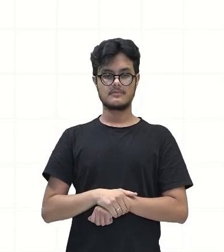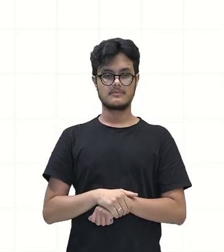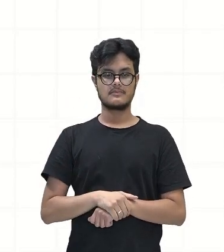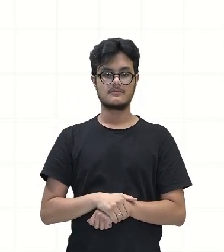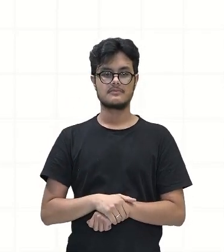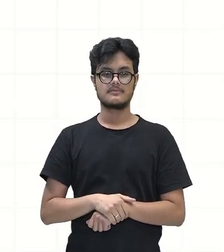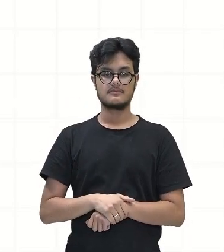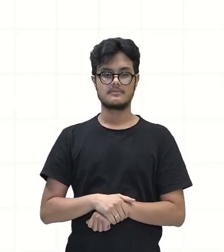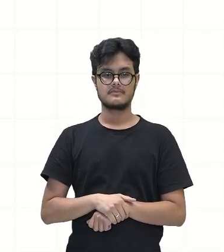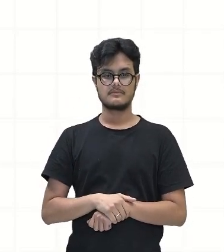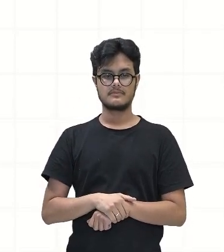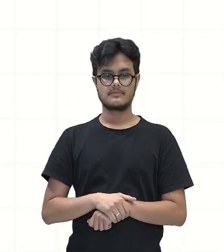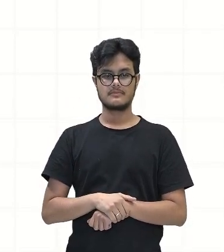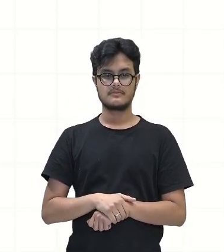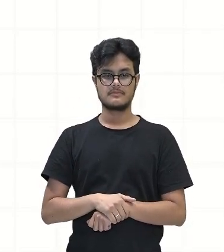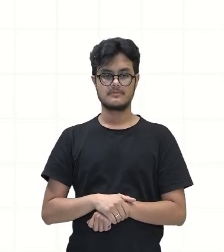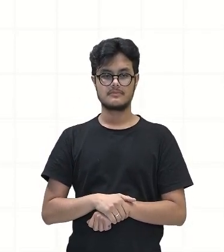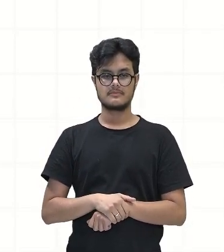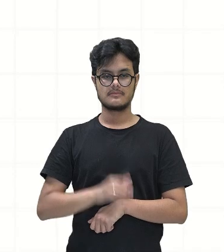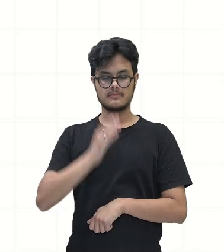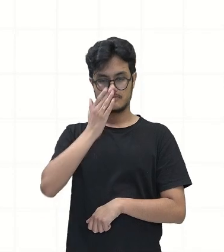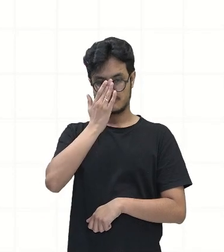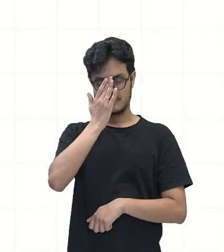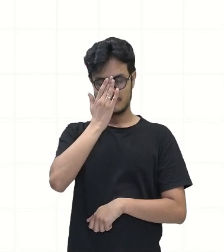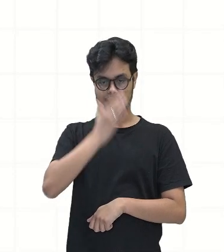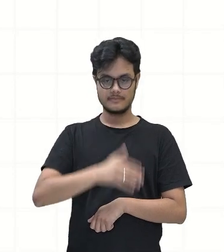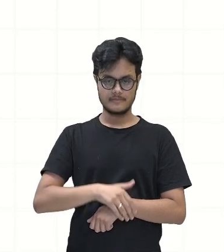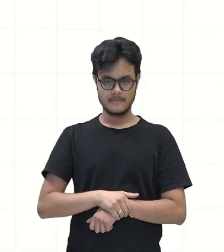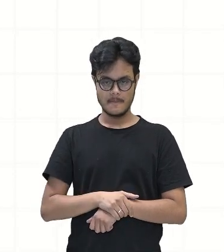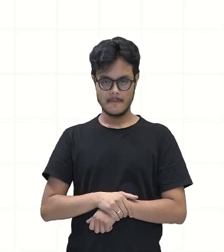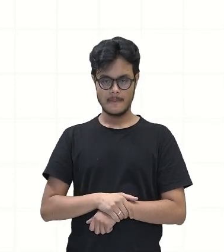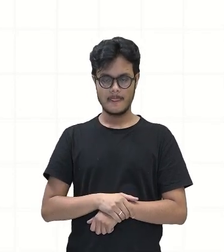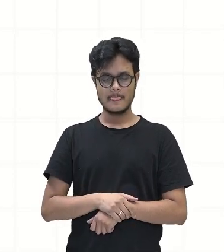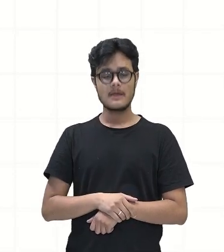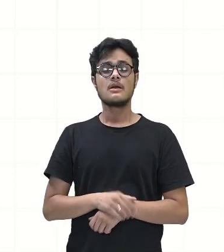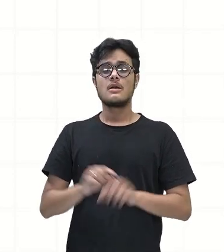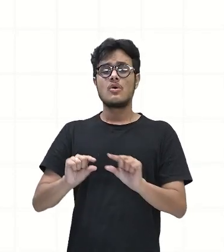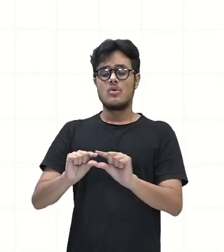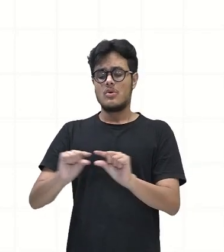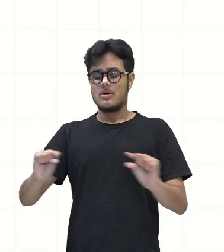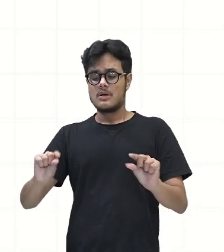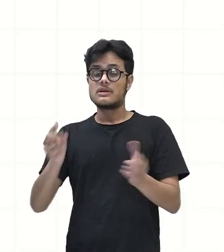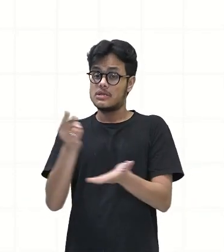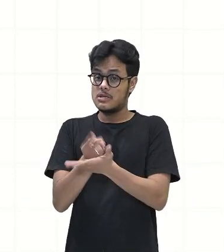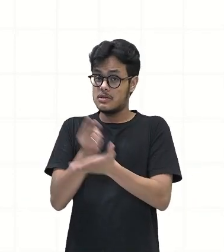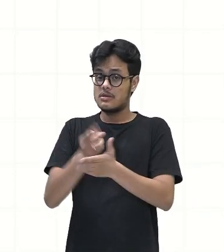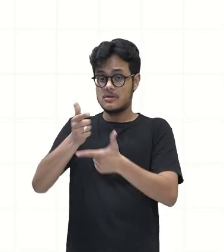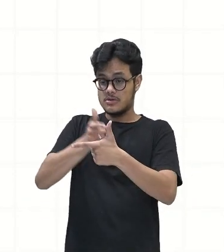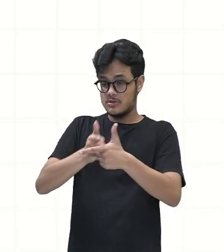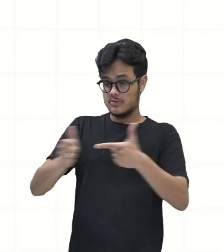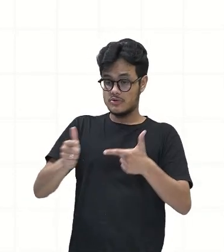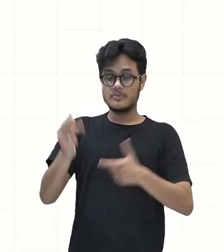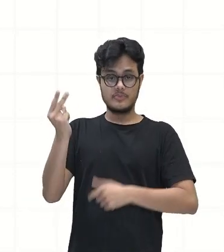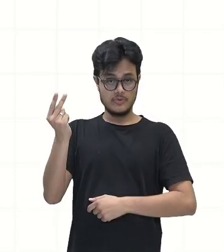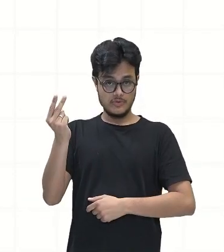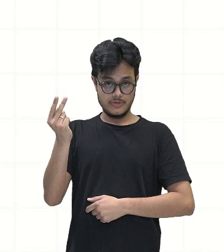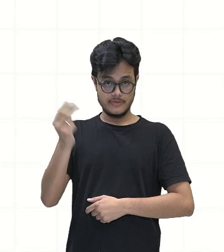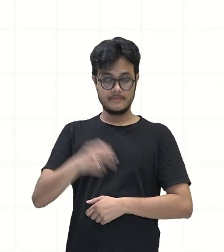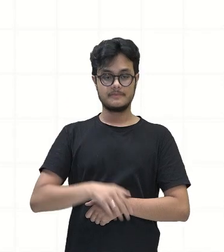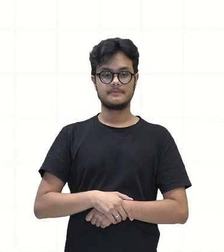vai ser o lado do triângulo equilátero dividido por 2, né? Porque está dividido na metade